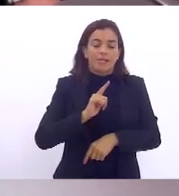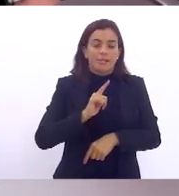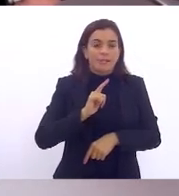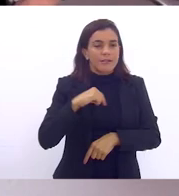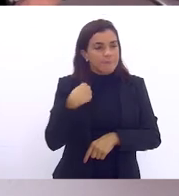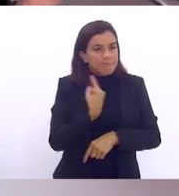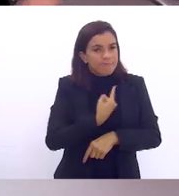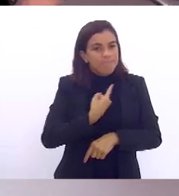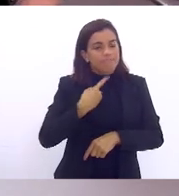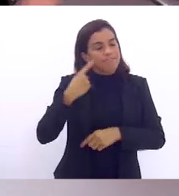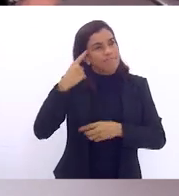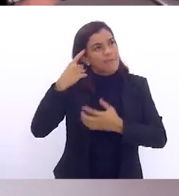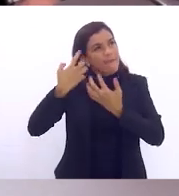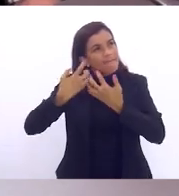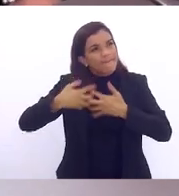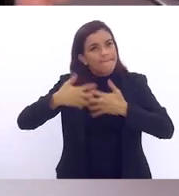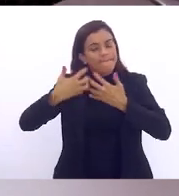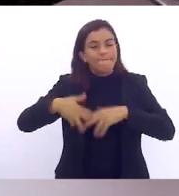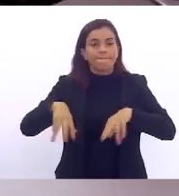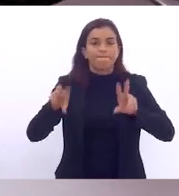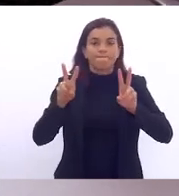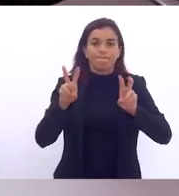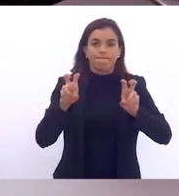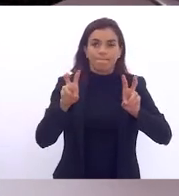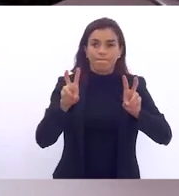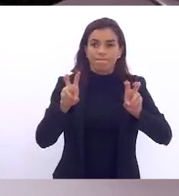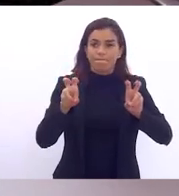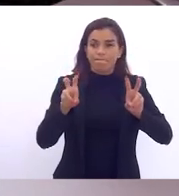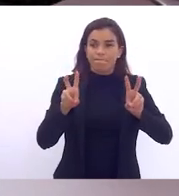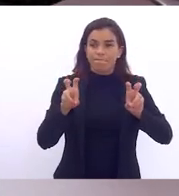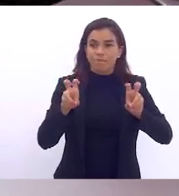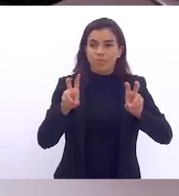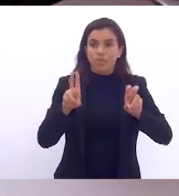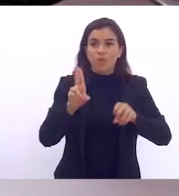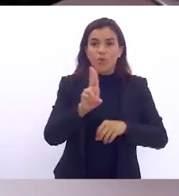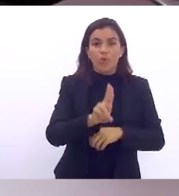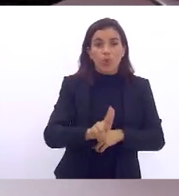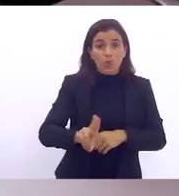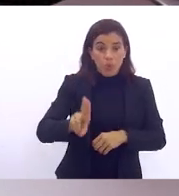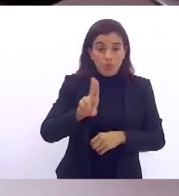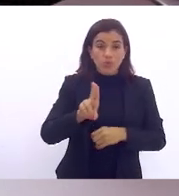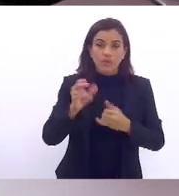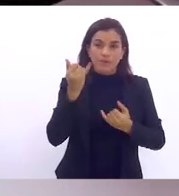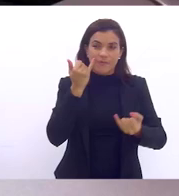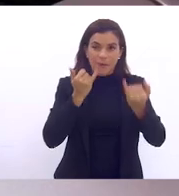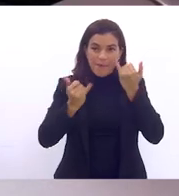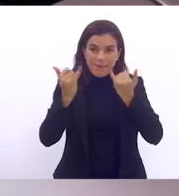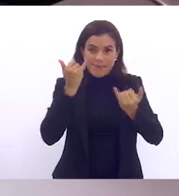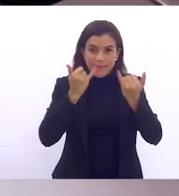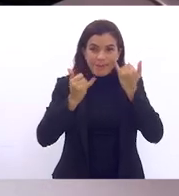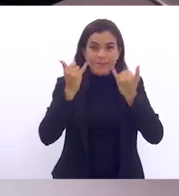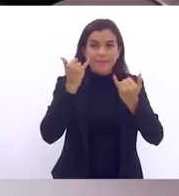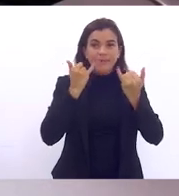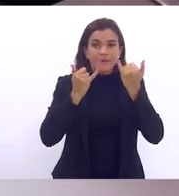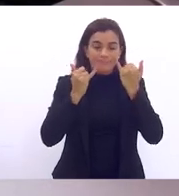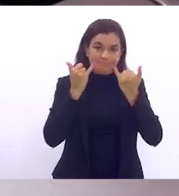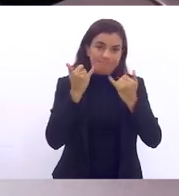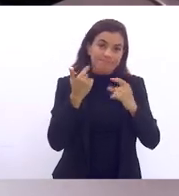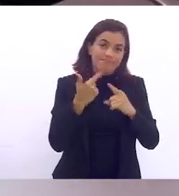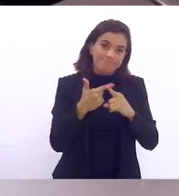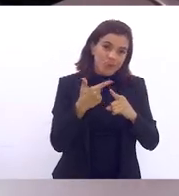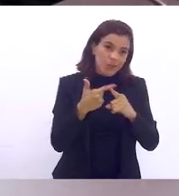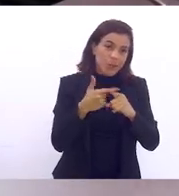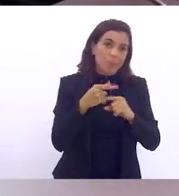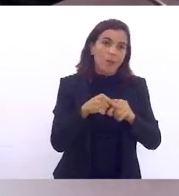mais com relação a à utilização dos dados né que vão ser e eh de alguma forma